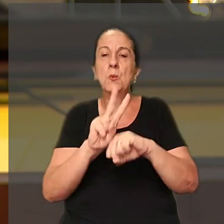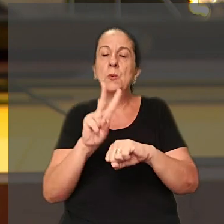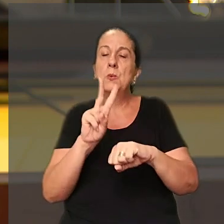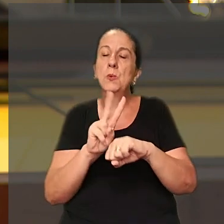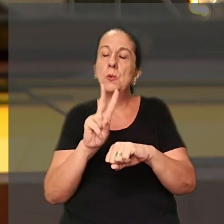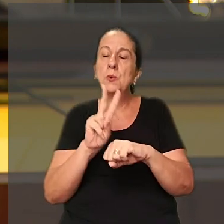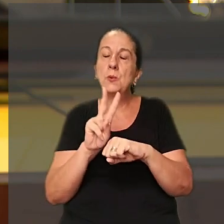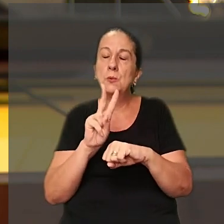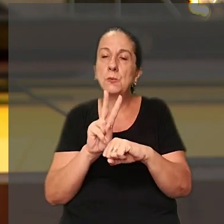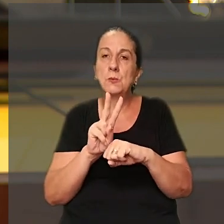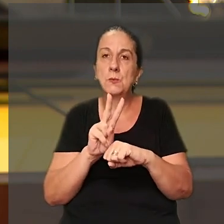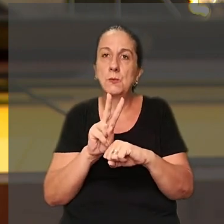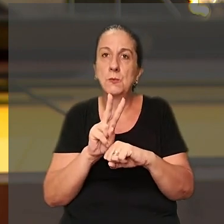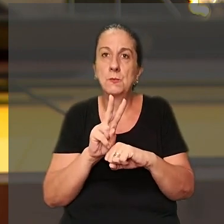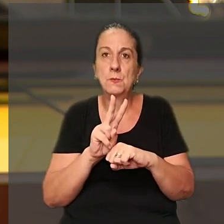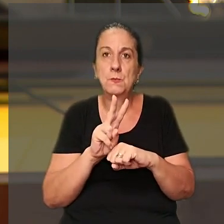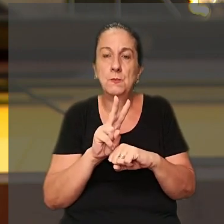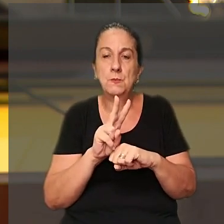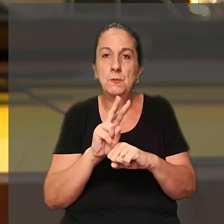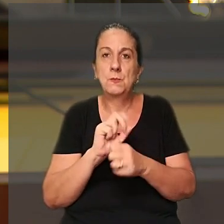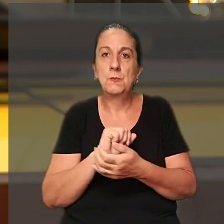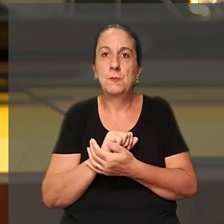cuidou de